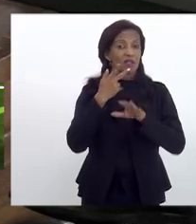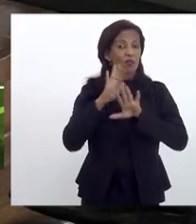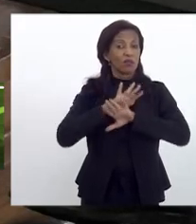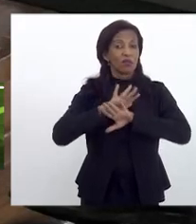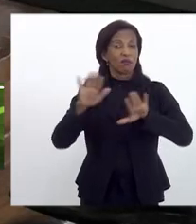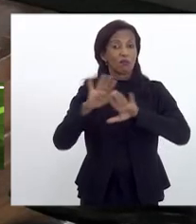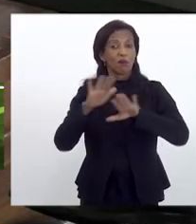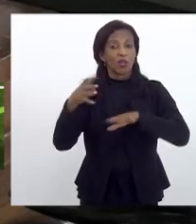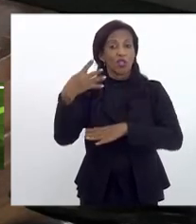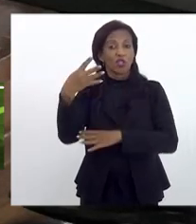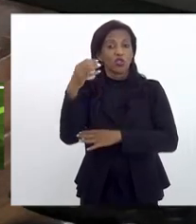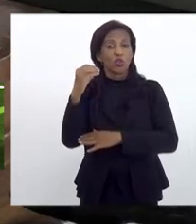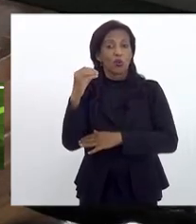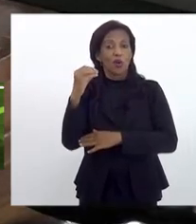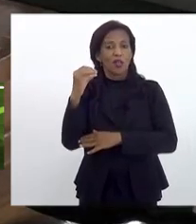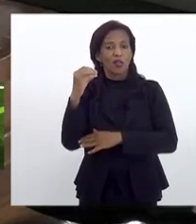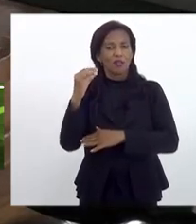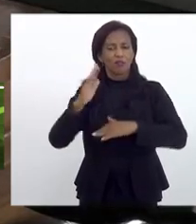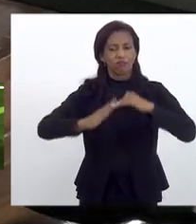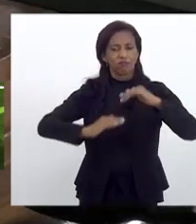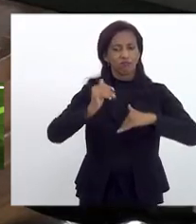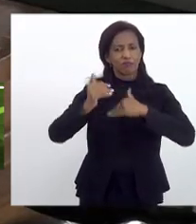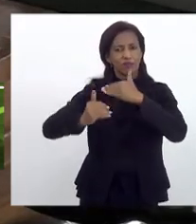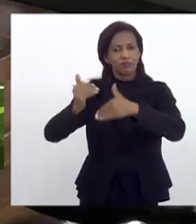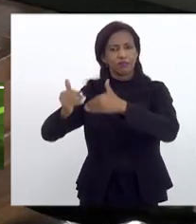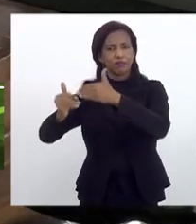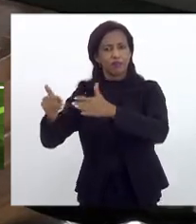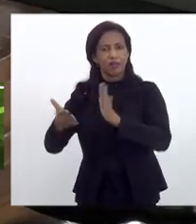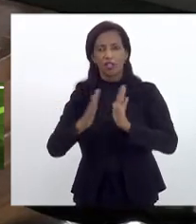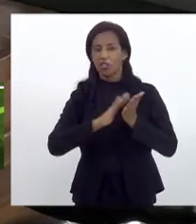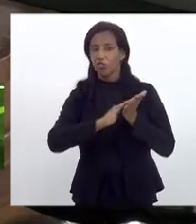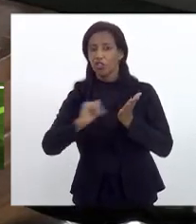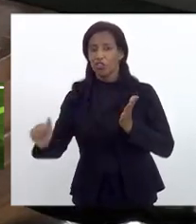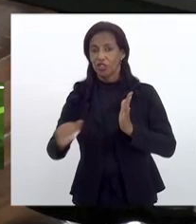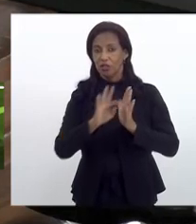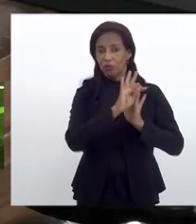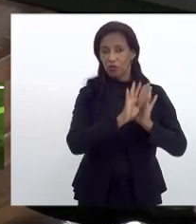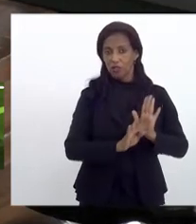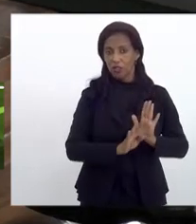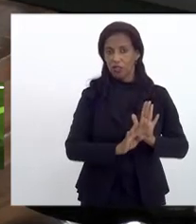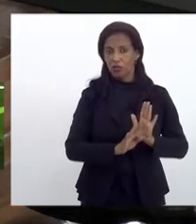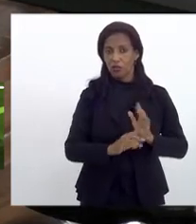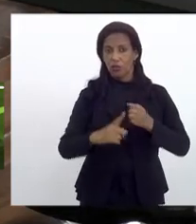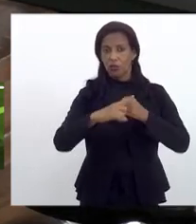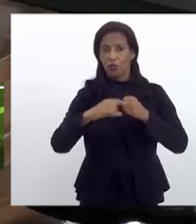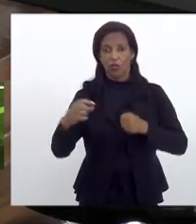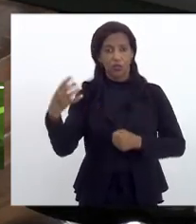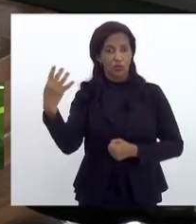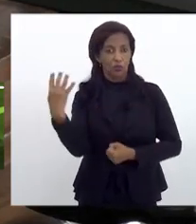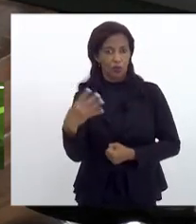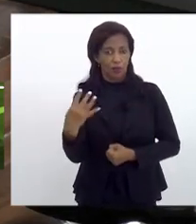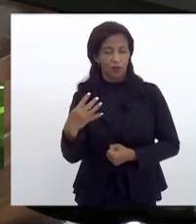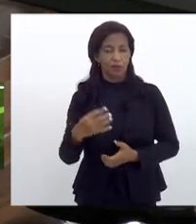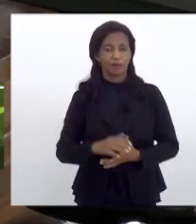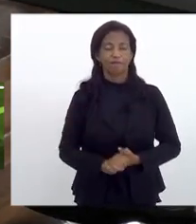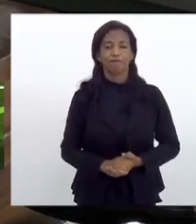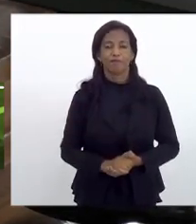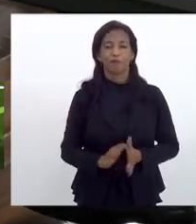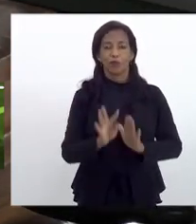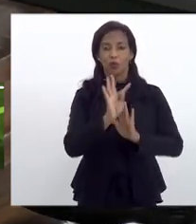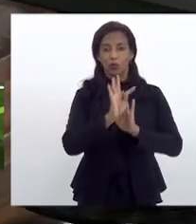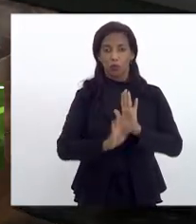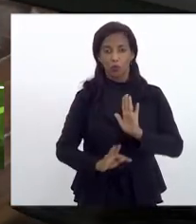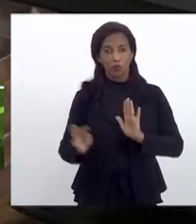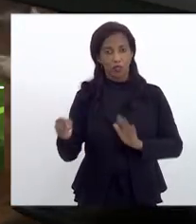de Quarenta planos De cargo e salário Então sai fora Do texto O artigo Quarto Que está escrito aqui No texto Que o